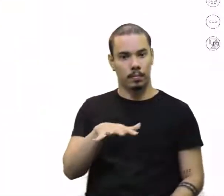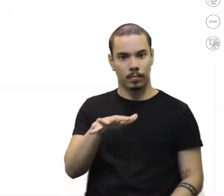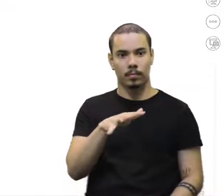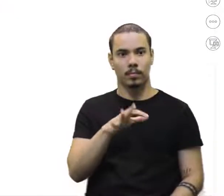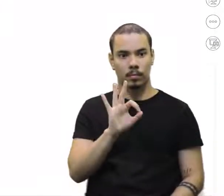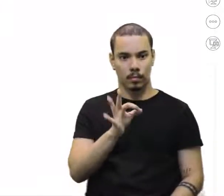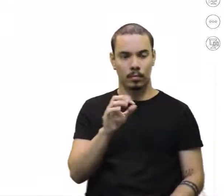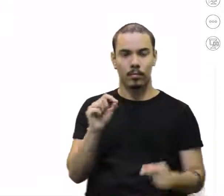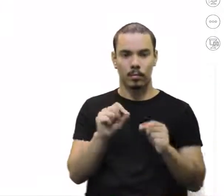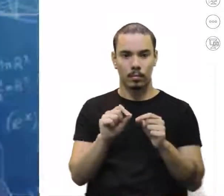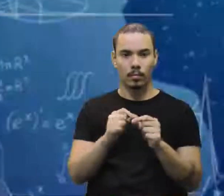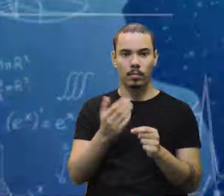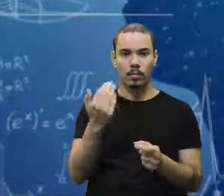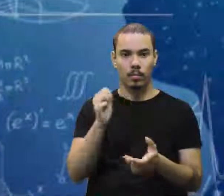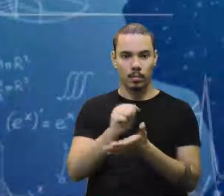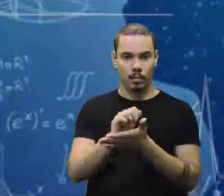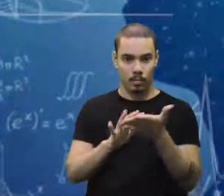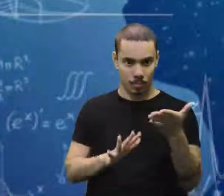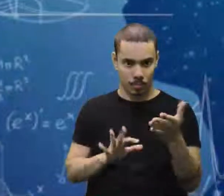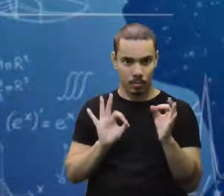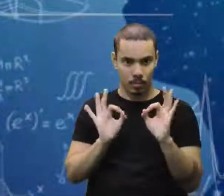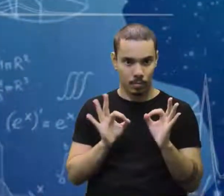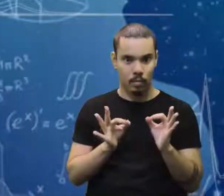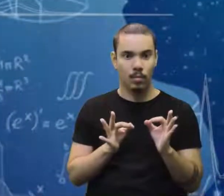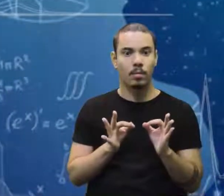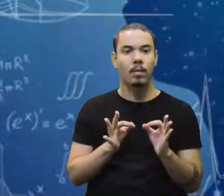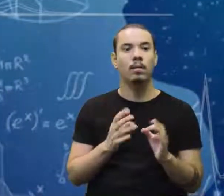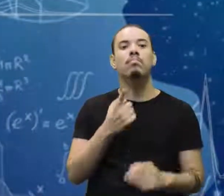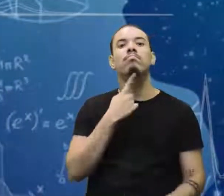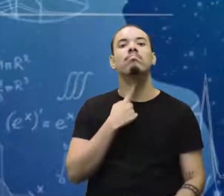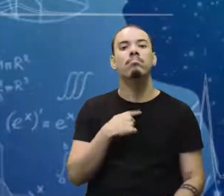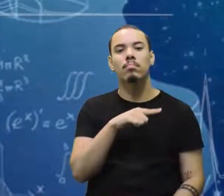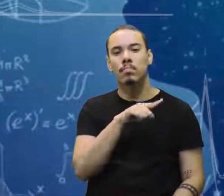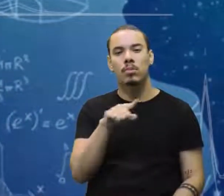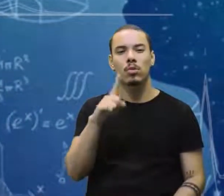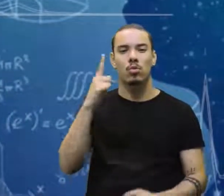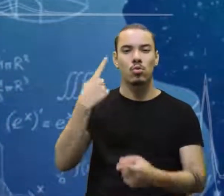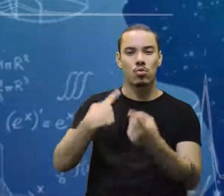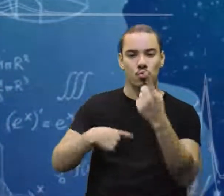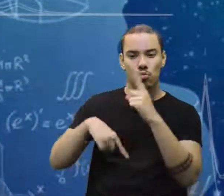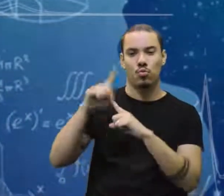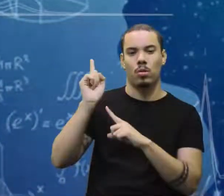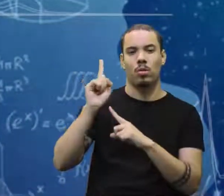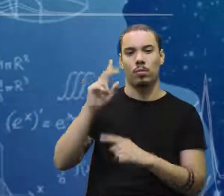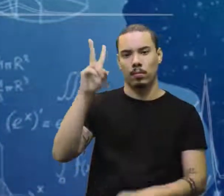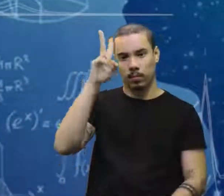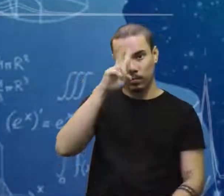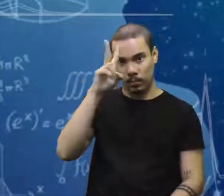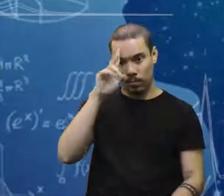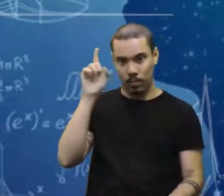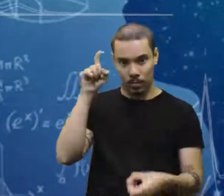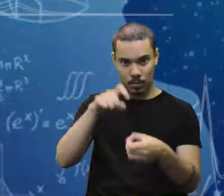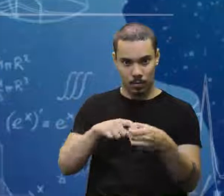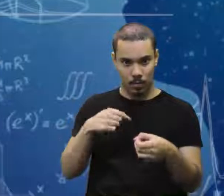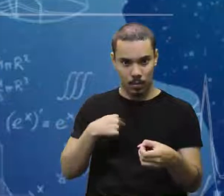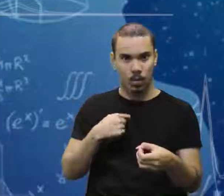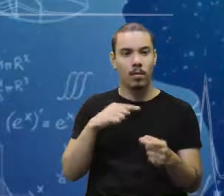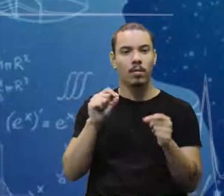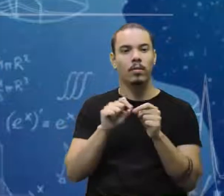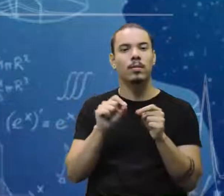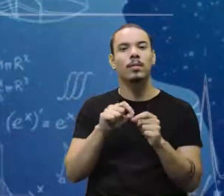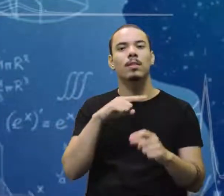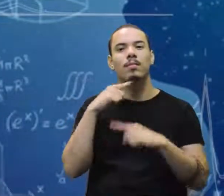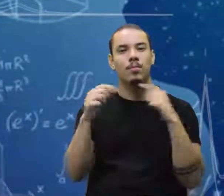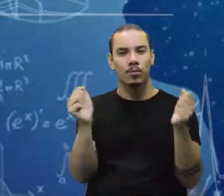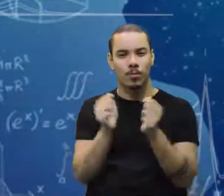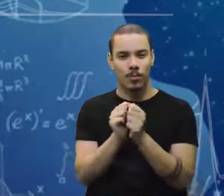para a atividade de sala. Desejo a vocês sucesso nessa atividade E lembrando que na volta eu estou aqui para a gente fazer a